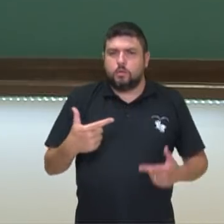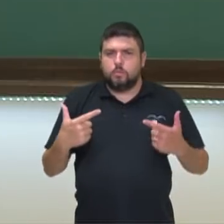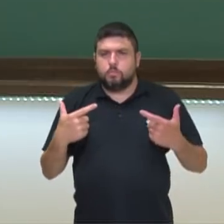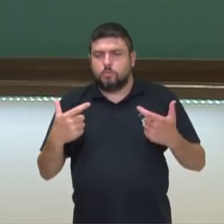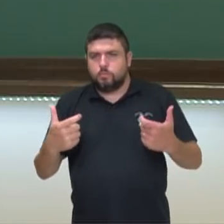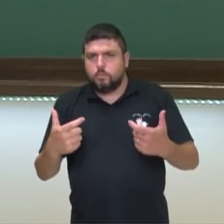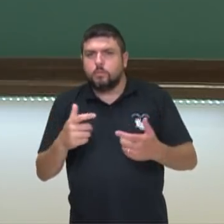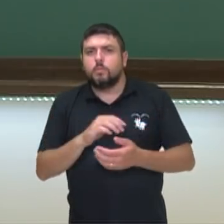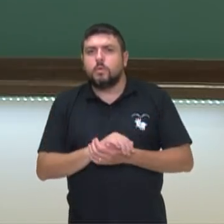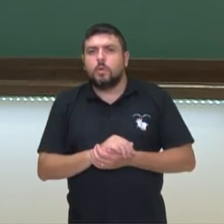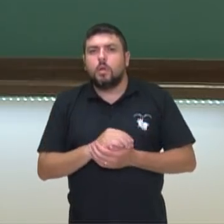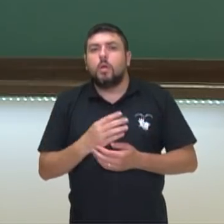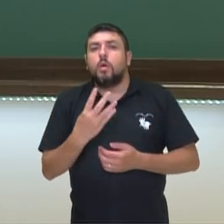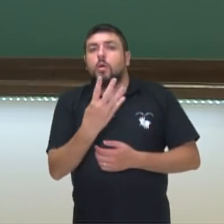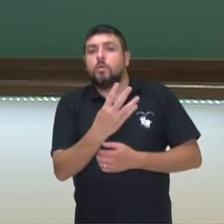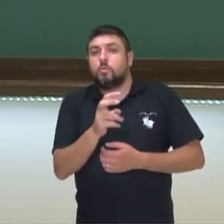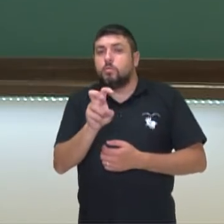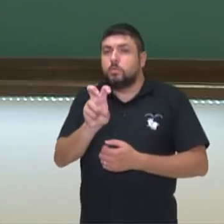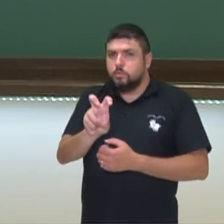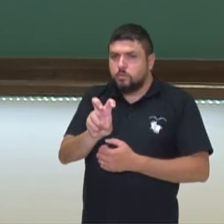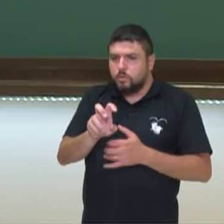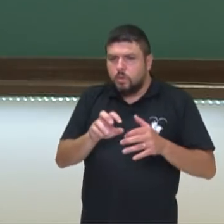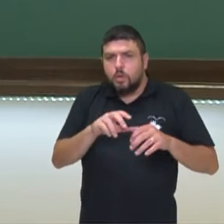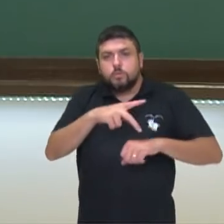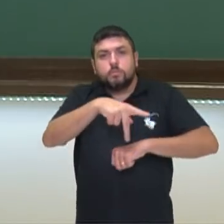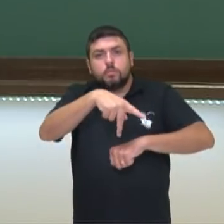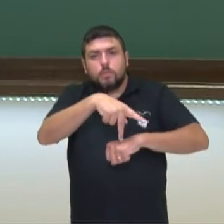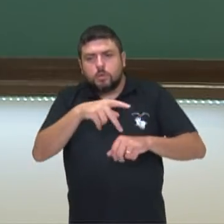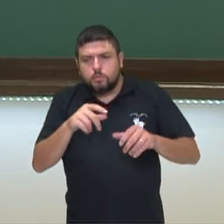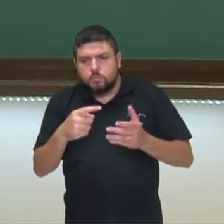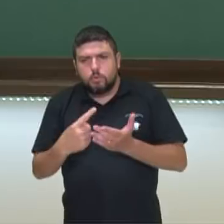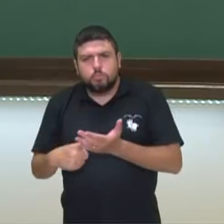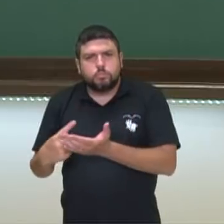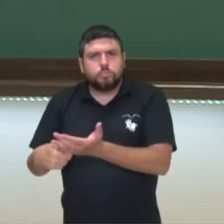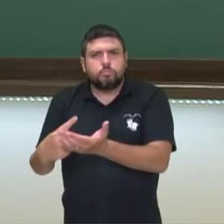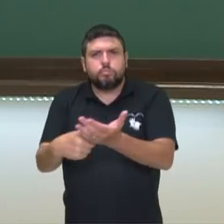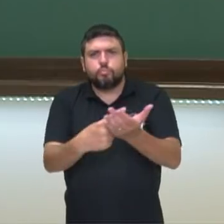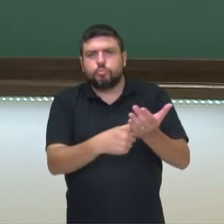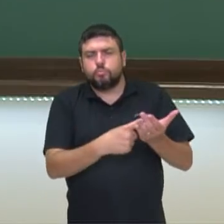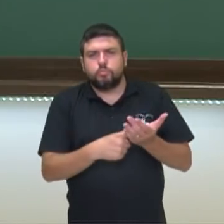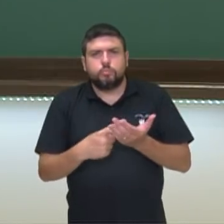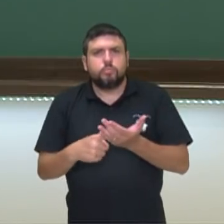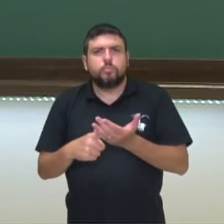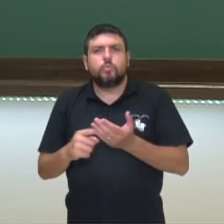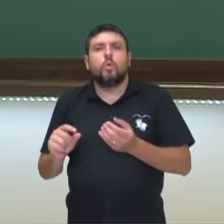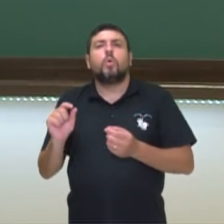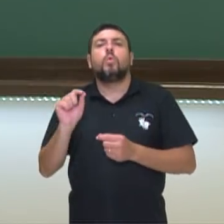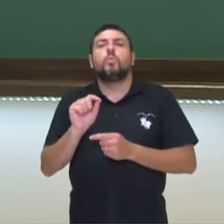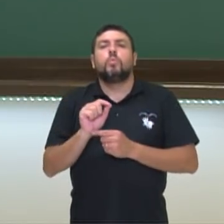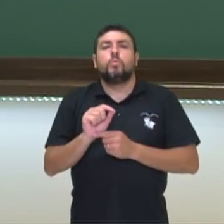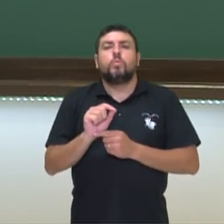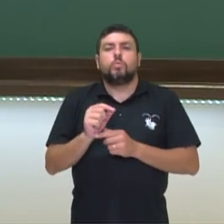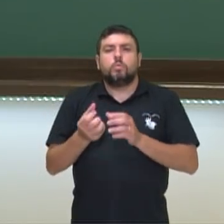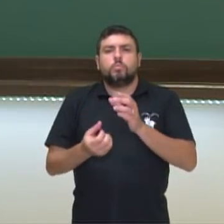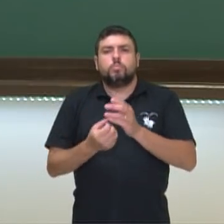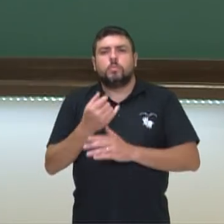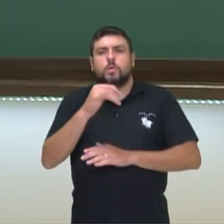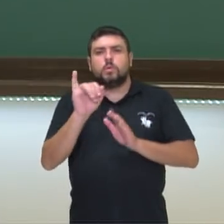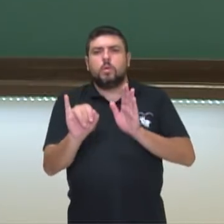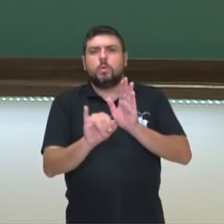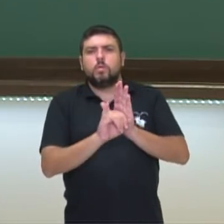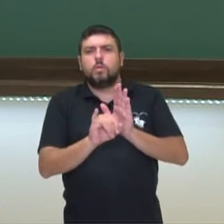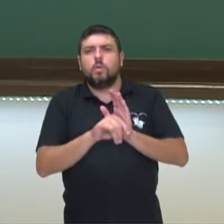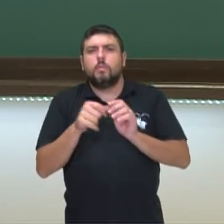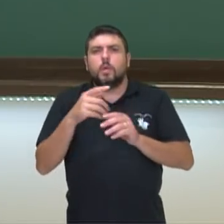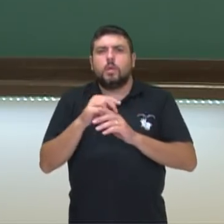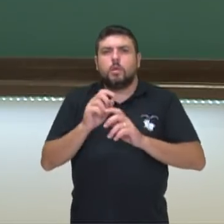se organizaram para poder estabelecer o que seria de identidade econômica por